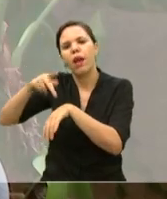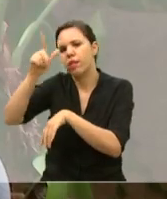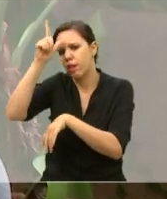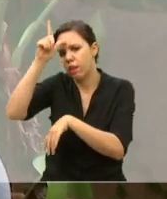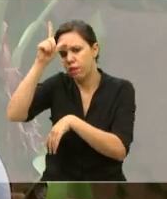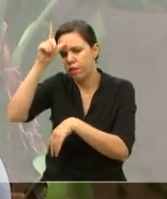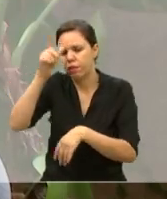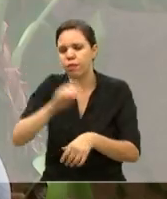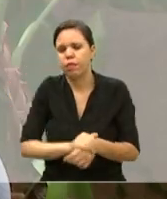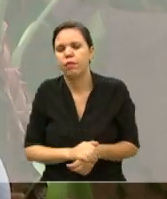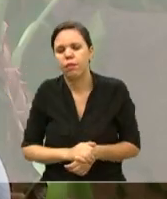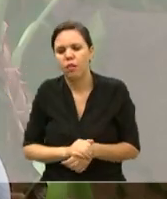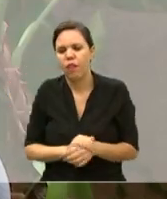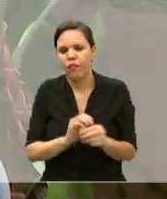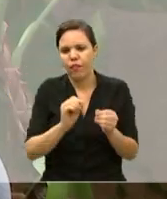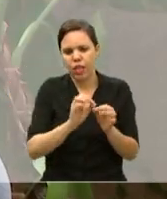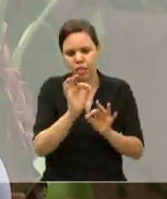isso.